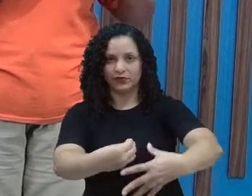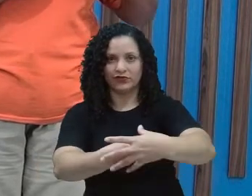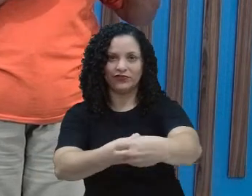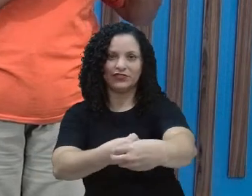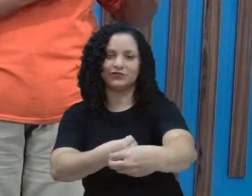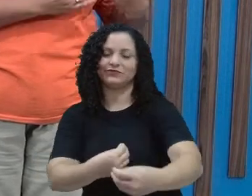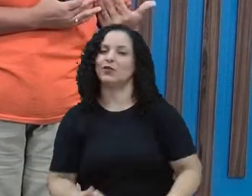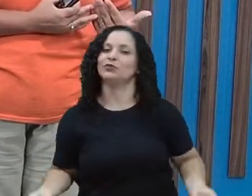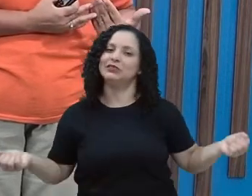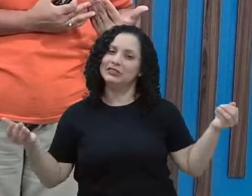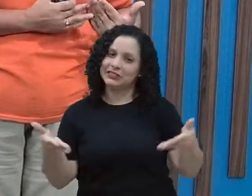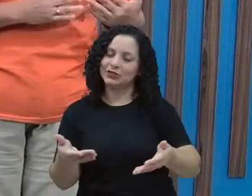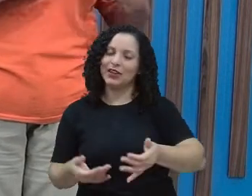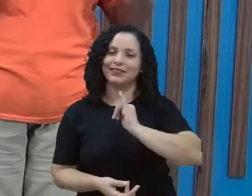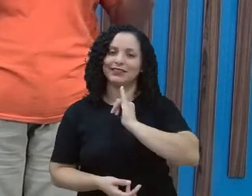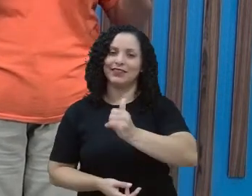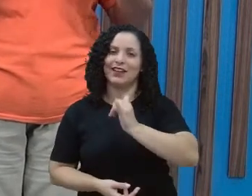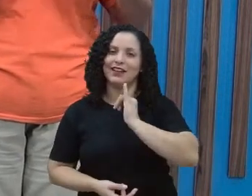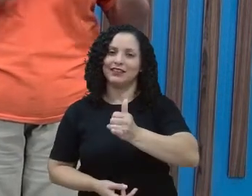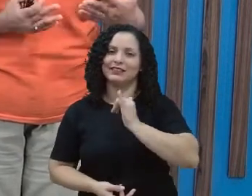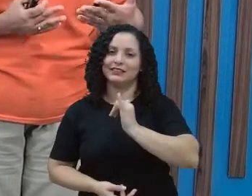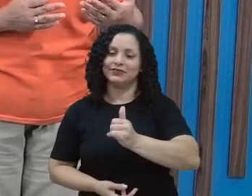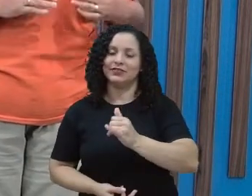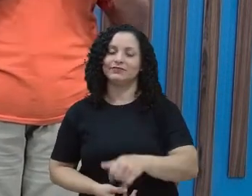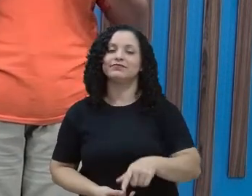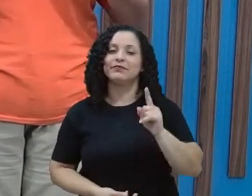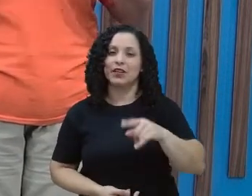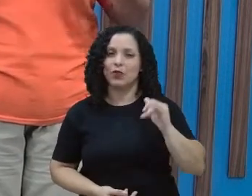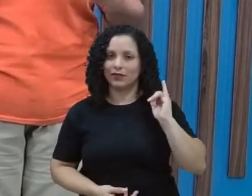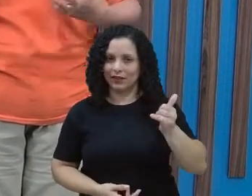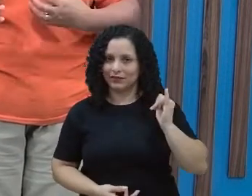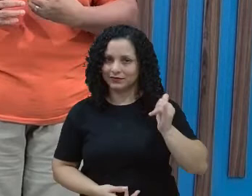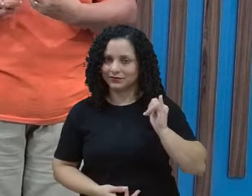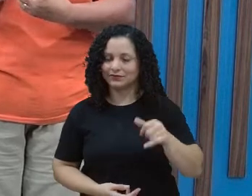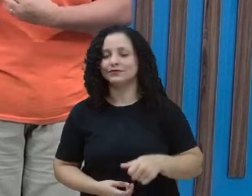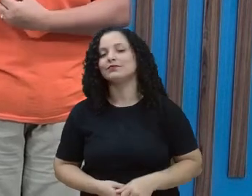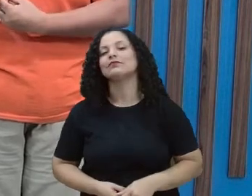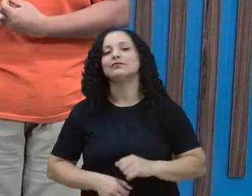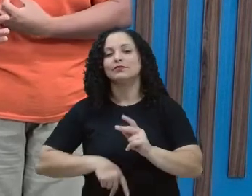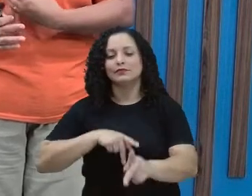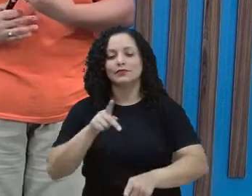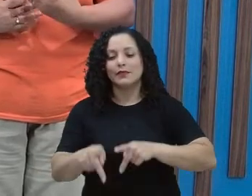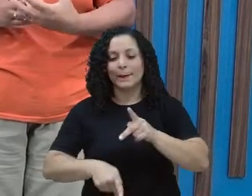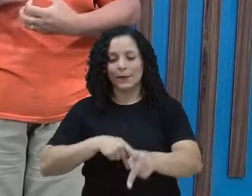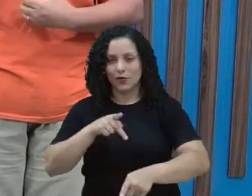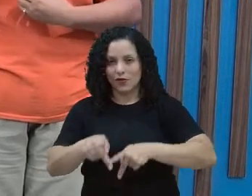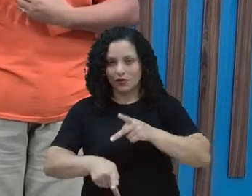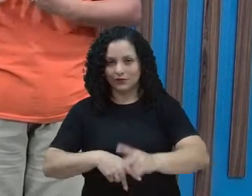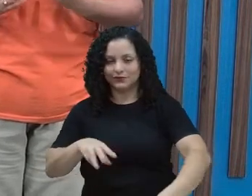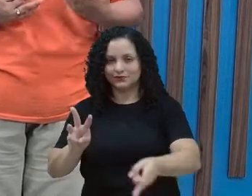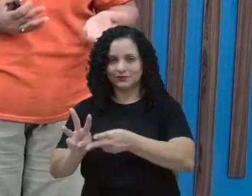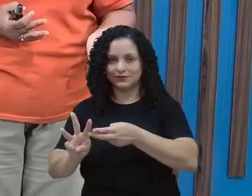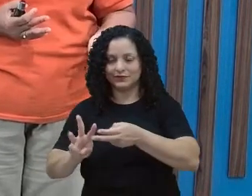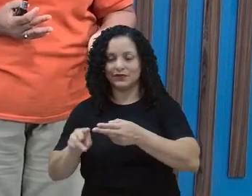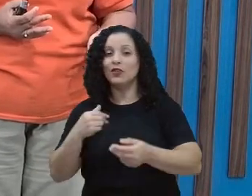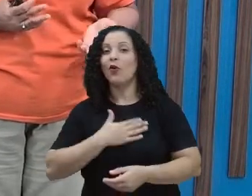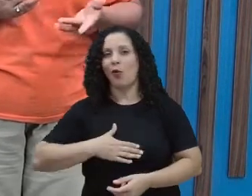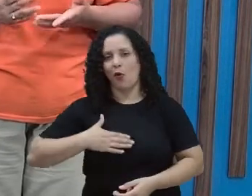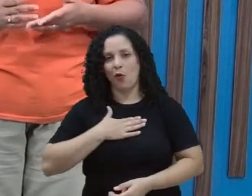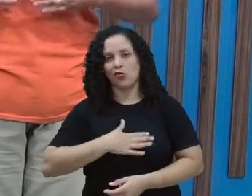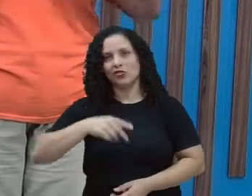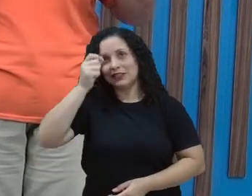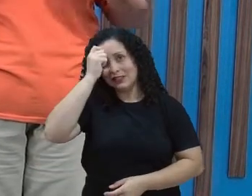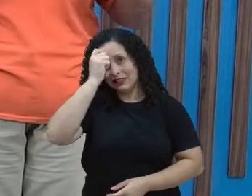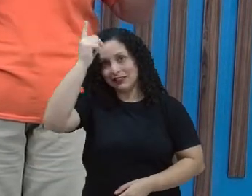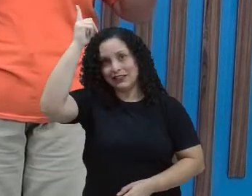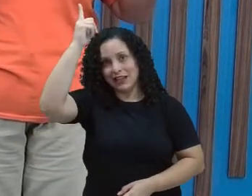é a narrativa, é uma narrativa. E nos povos indígenas, eles gostam de fazer essas contações, tá